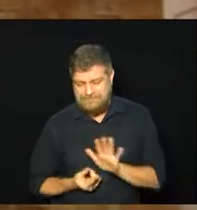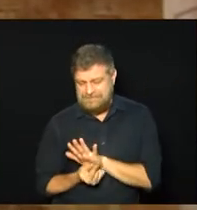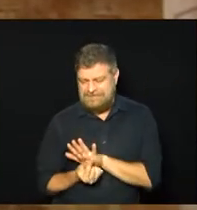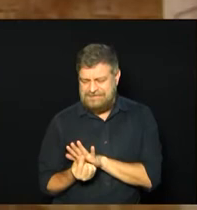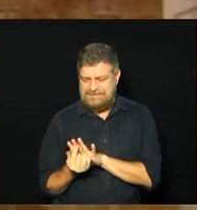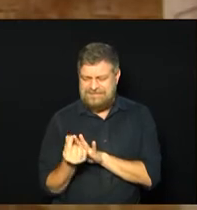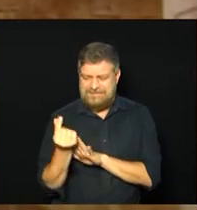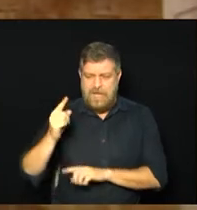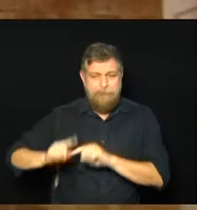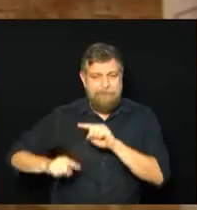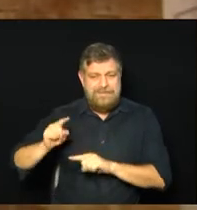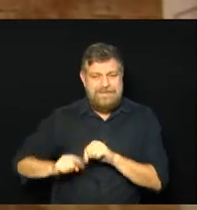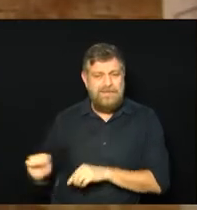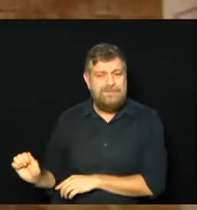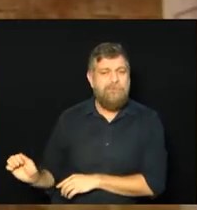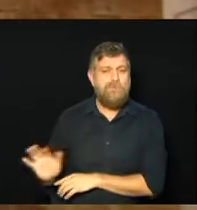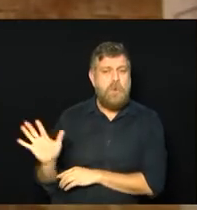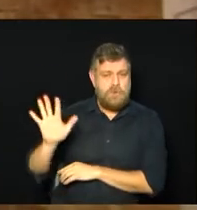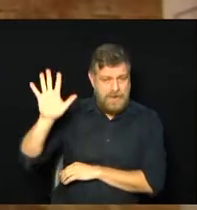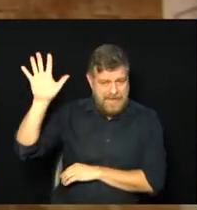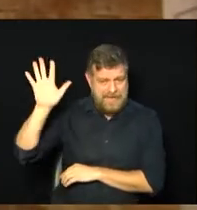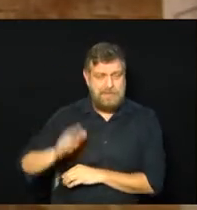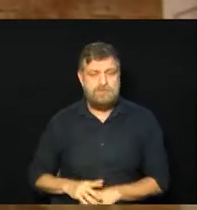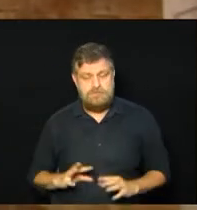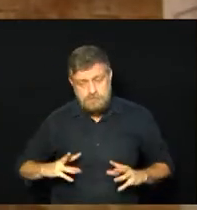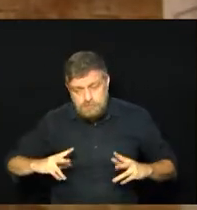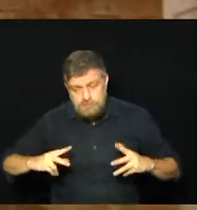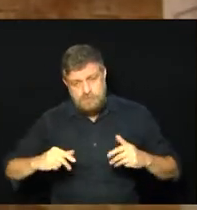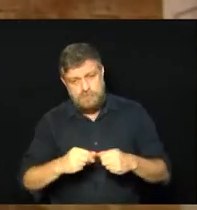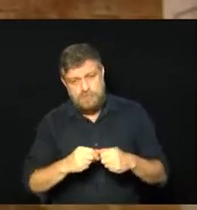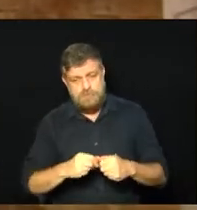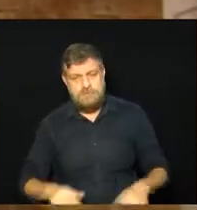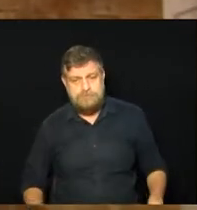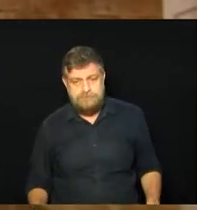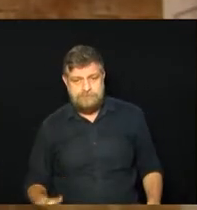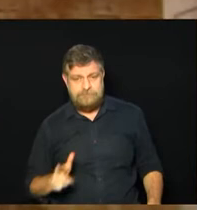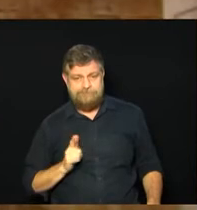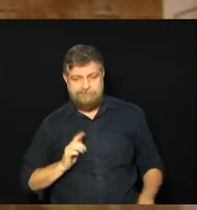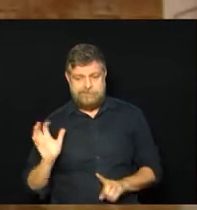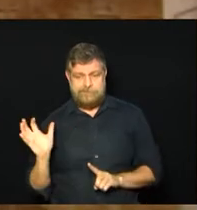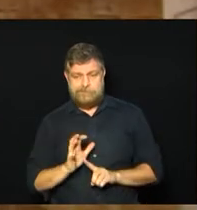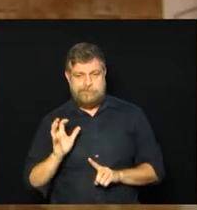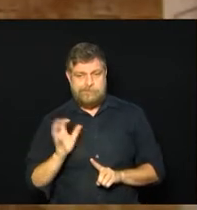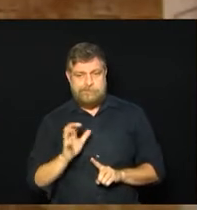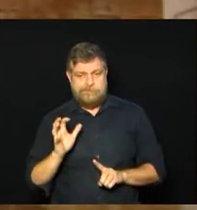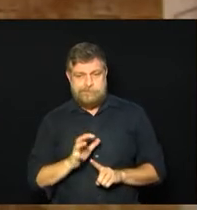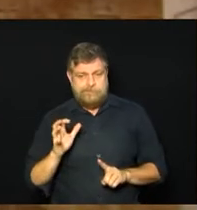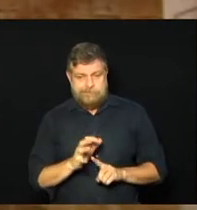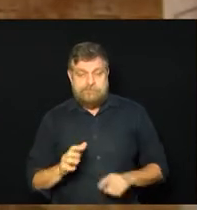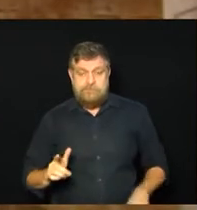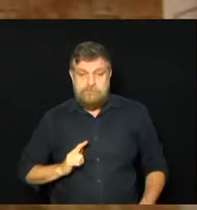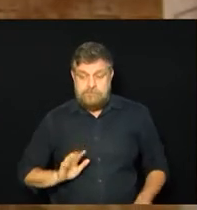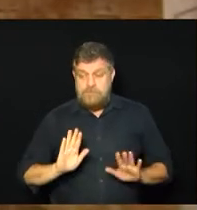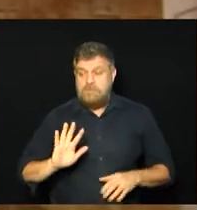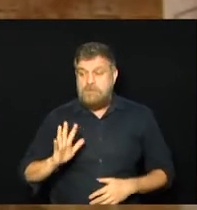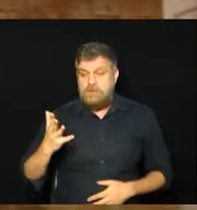dos produtos do nosso prato, ela está muito alta, então todo mundo está com uma pressão aí nas margens muito grande, e o que